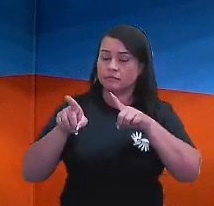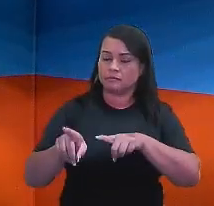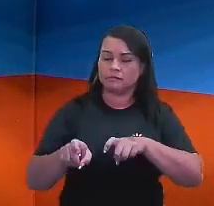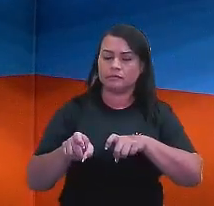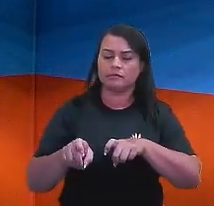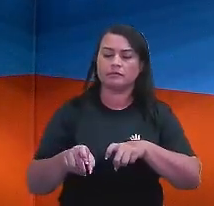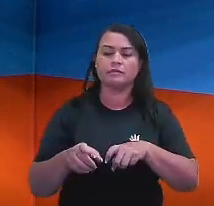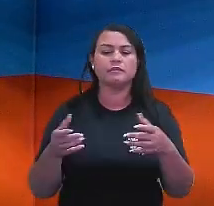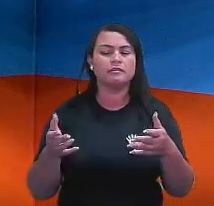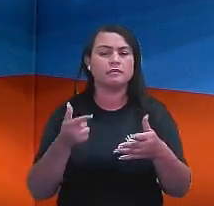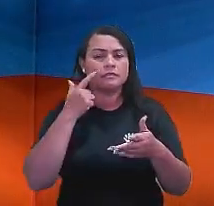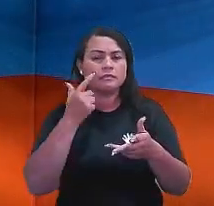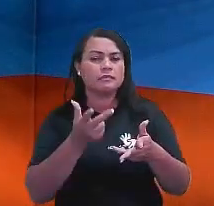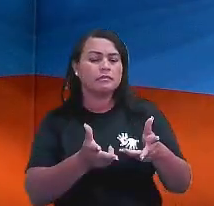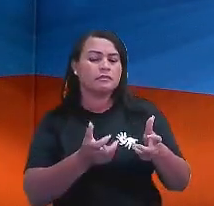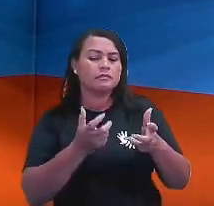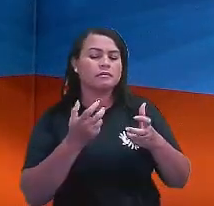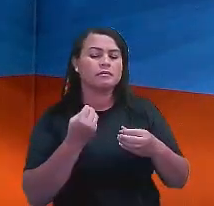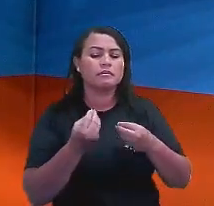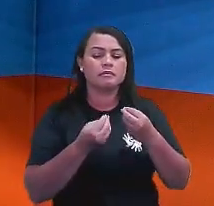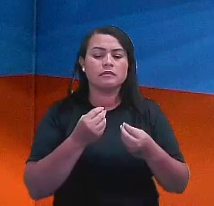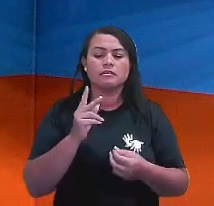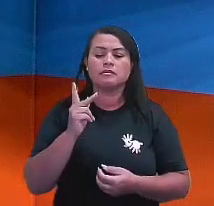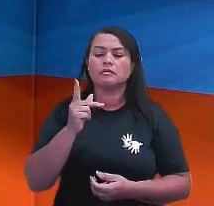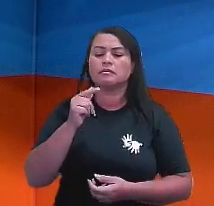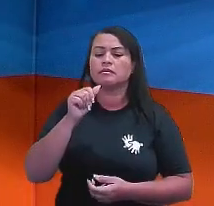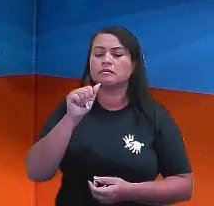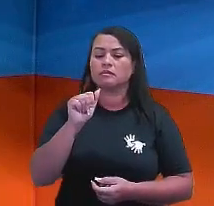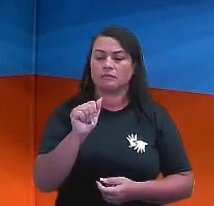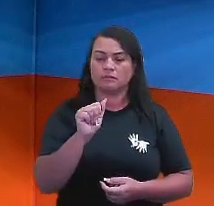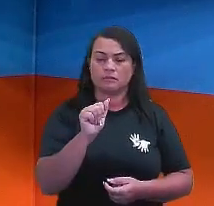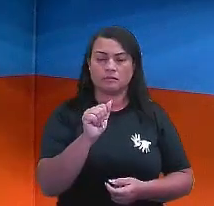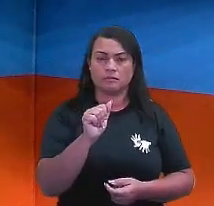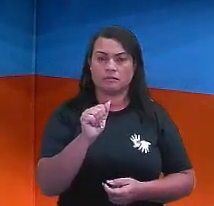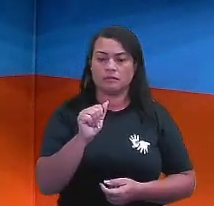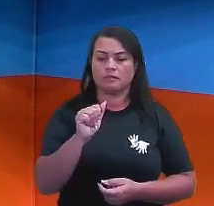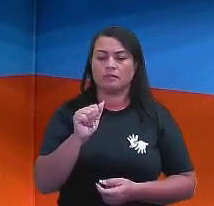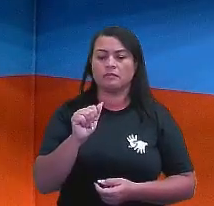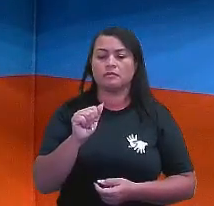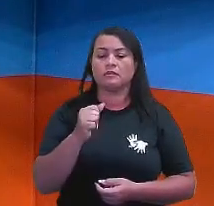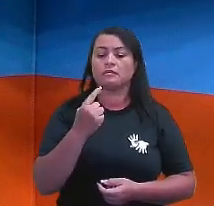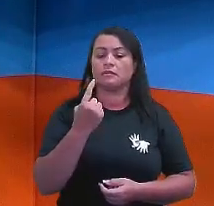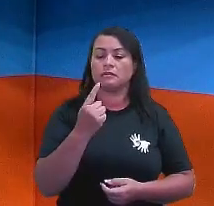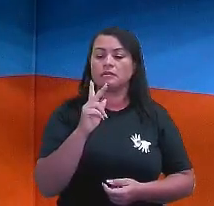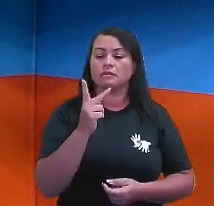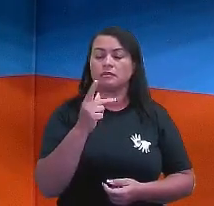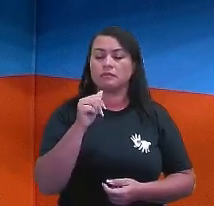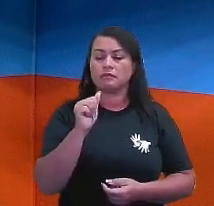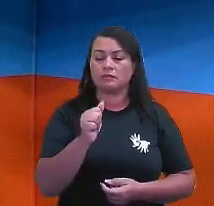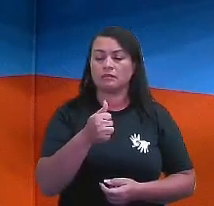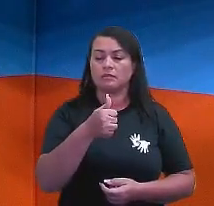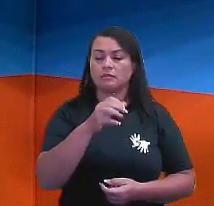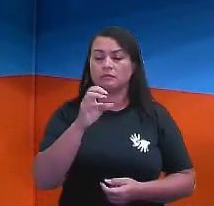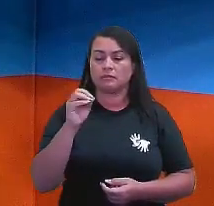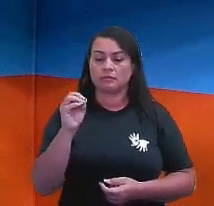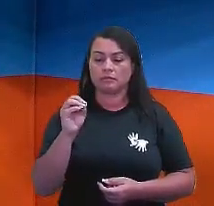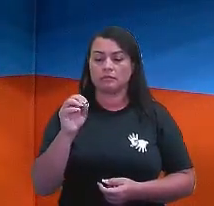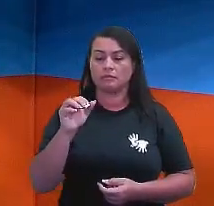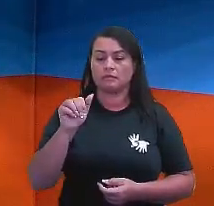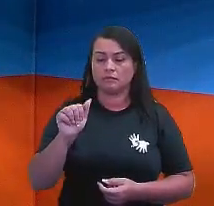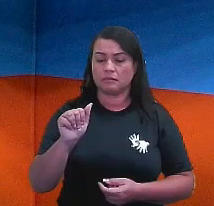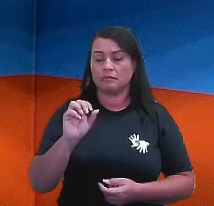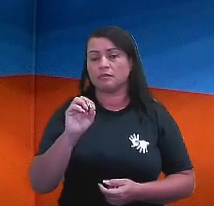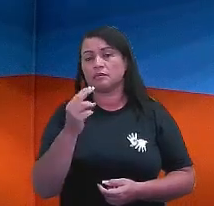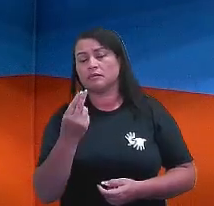aí, vamos perceber agora o hectare, que é o múltiplo do are. 1 hectare são 100 ares